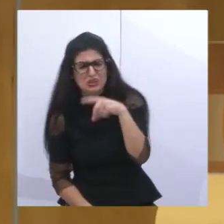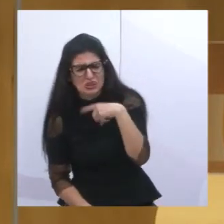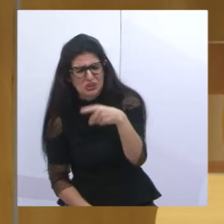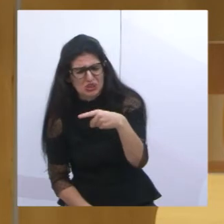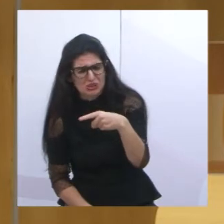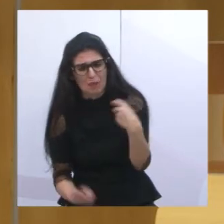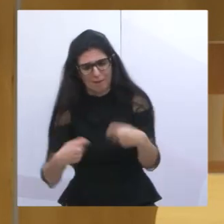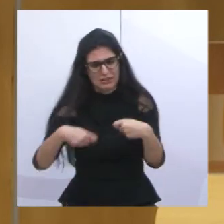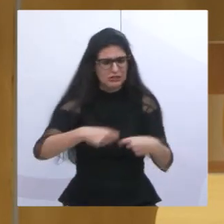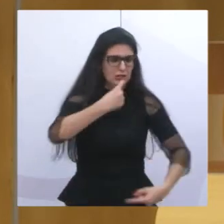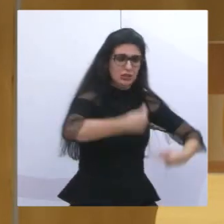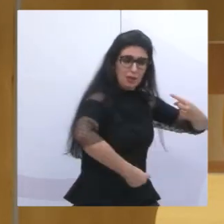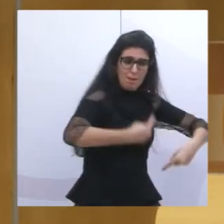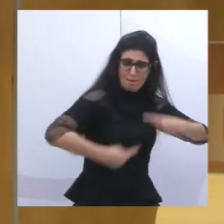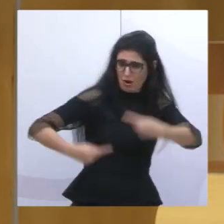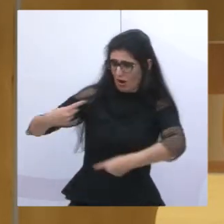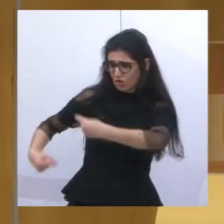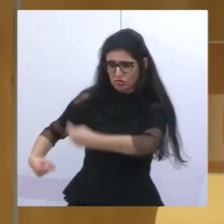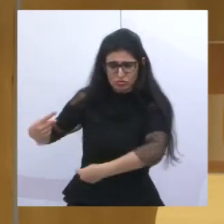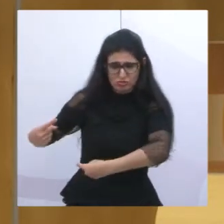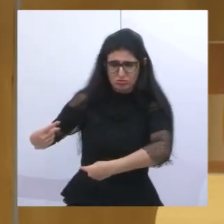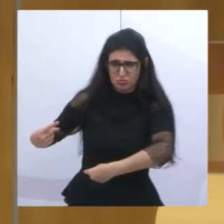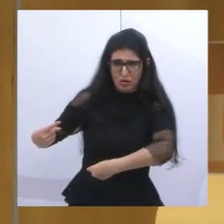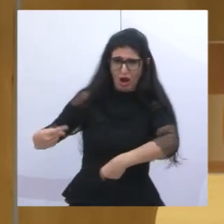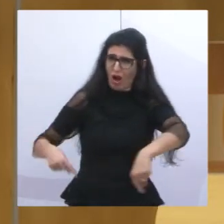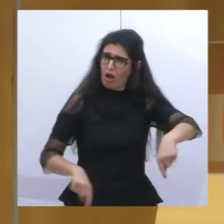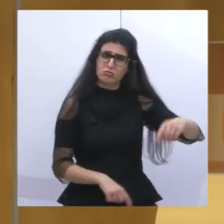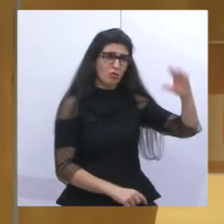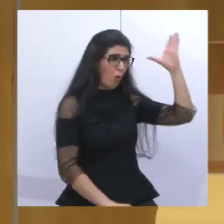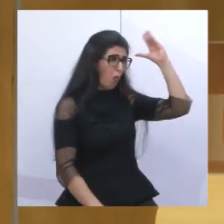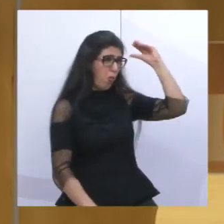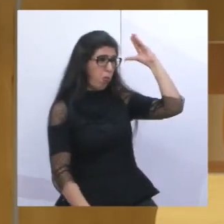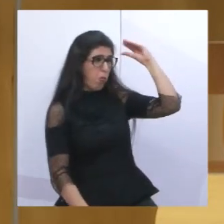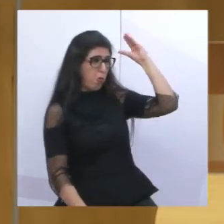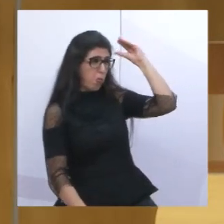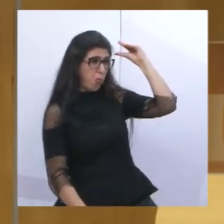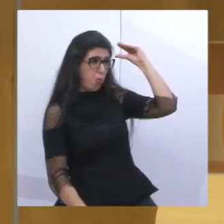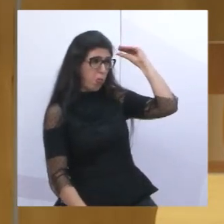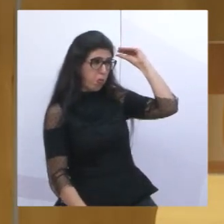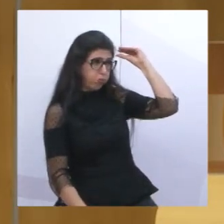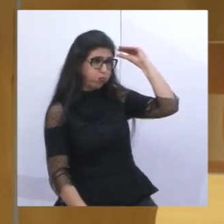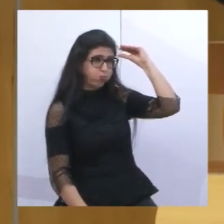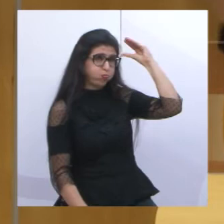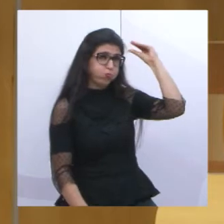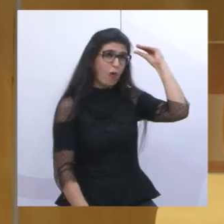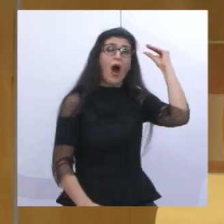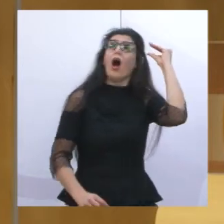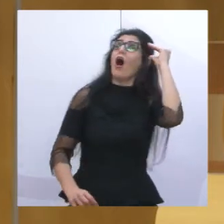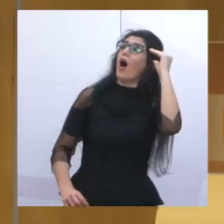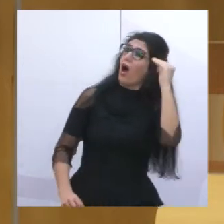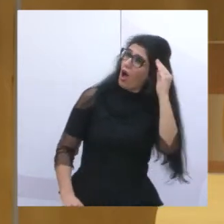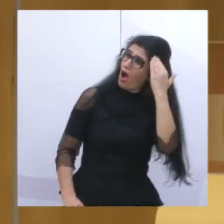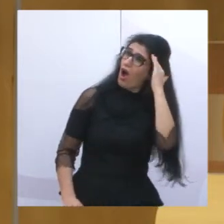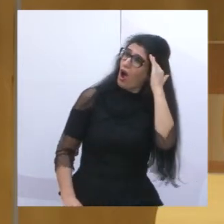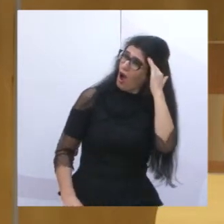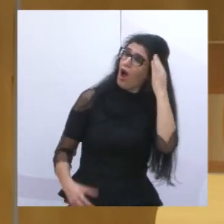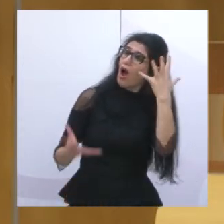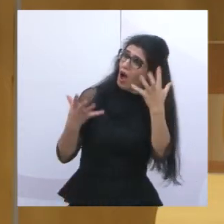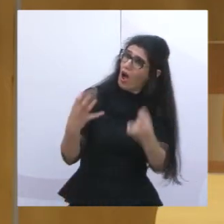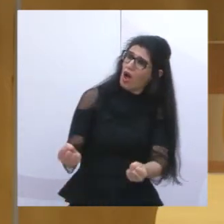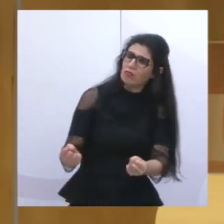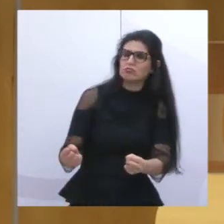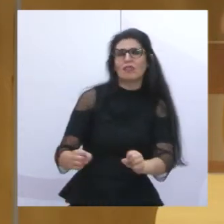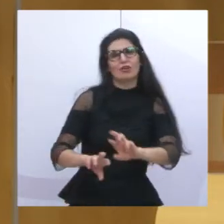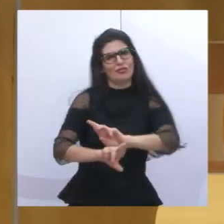debate. E se no debate eu for convencido, é assim que eu vou votar. O que aconteceu quando nós aprovamos esse